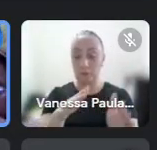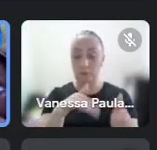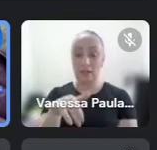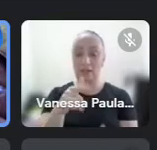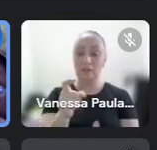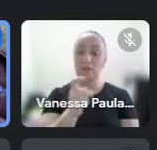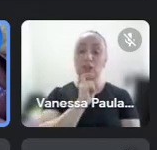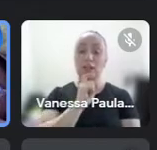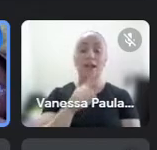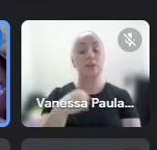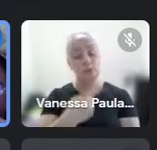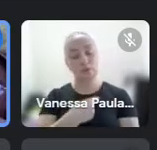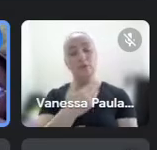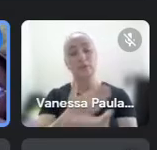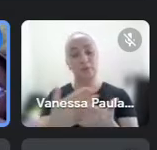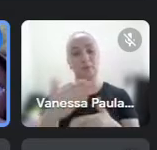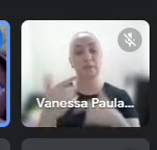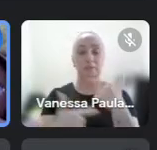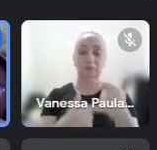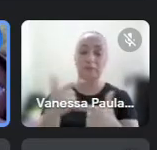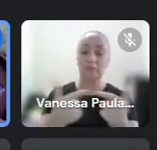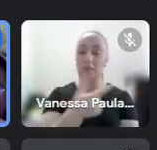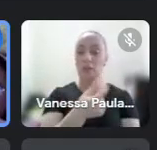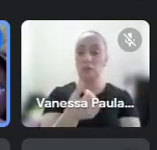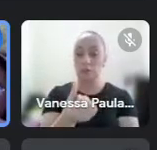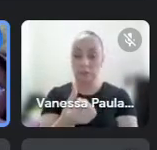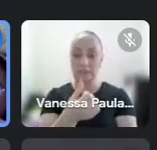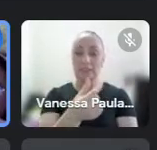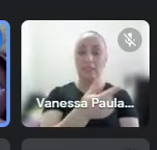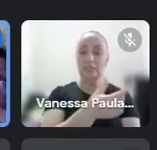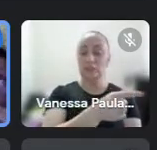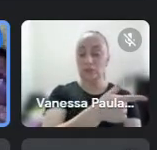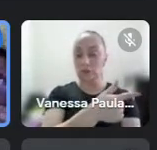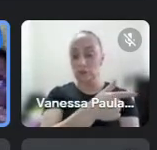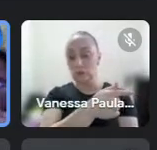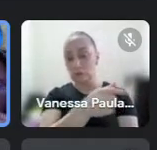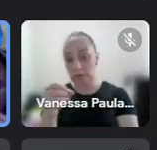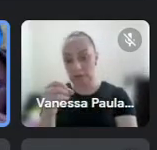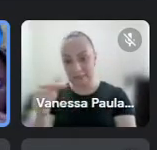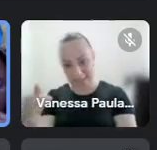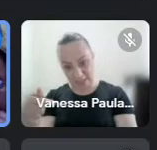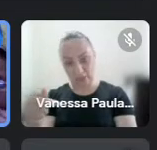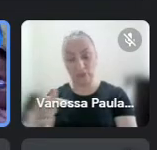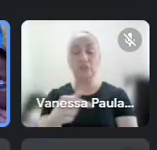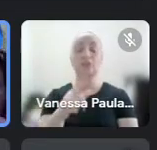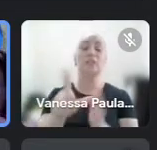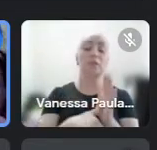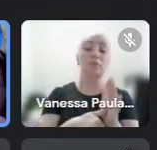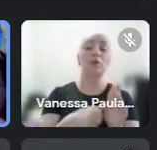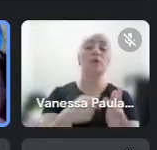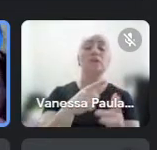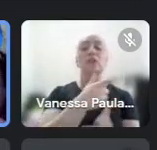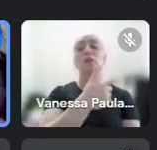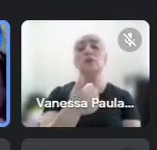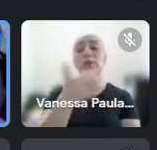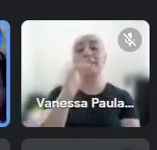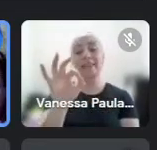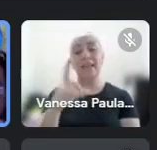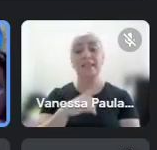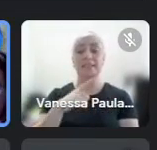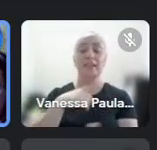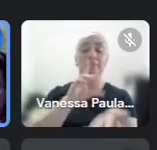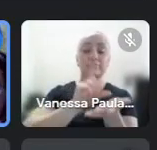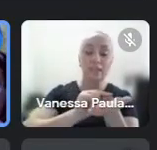trabalhar. Né? 2006, 2007, 2010 tem um artigo do Barros, né, que foi uma especialização em